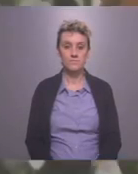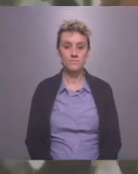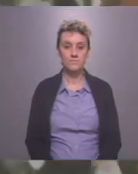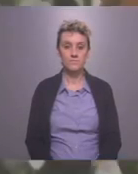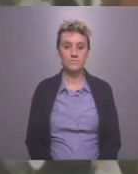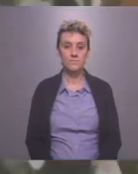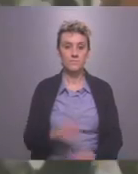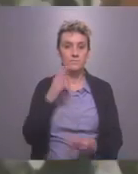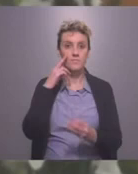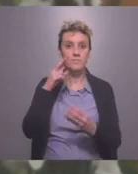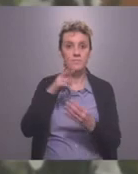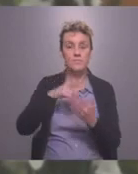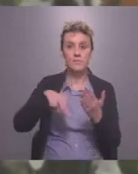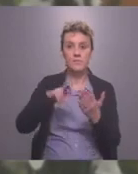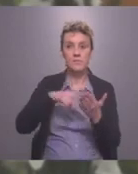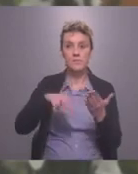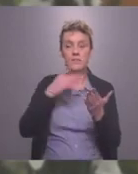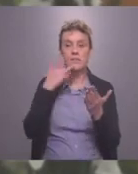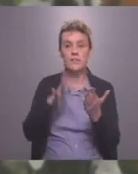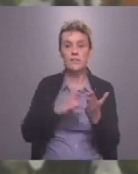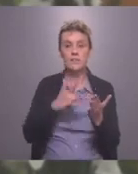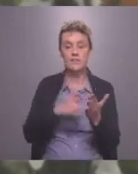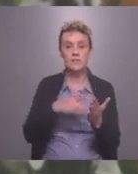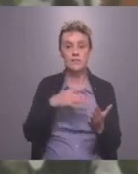Leitura do livro de Ben-Sirá.